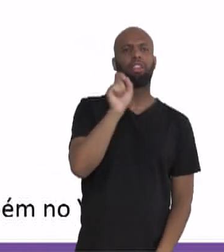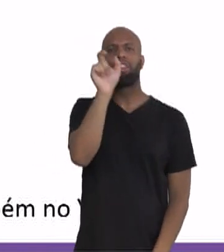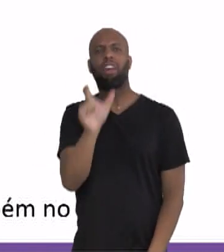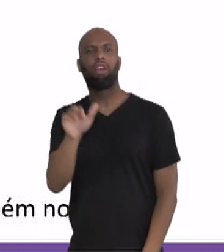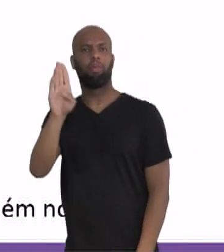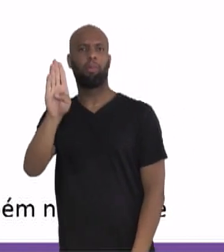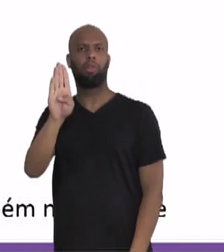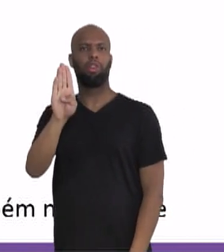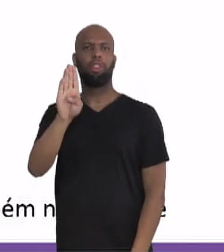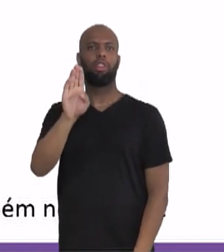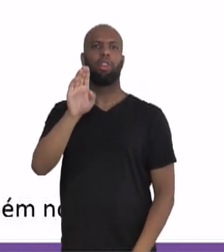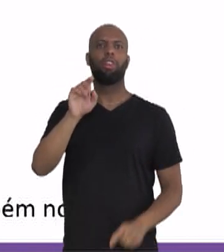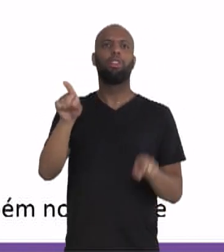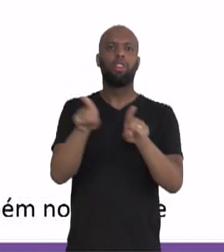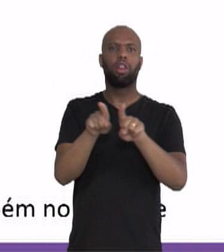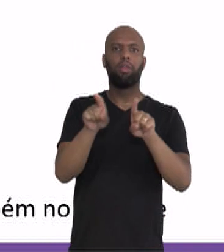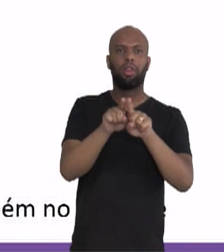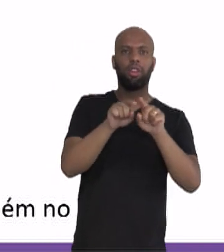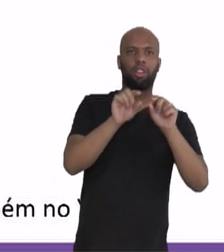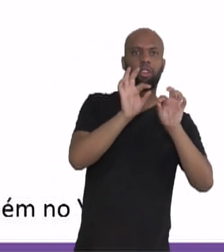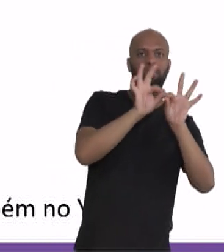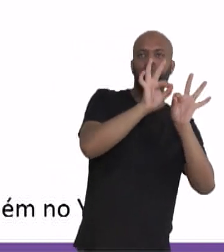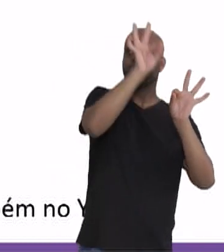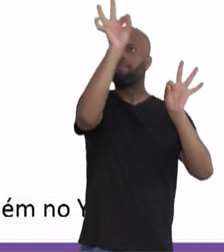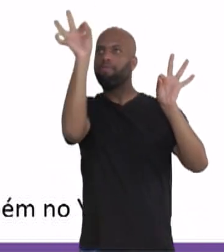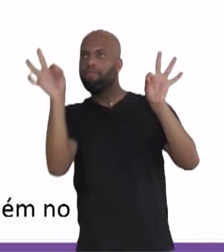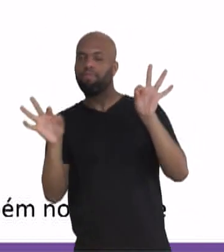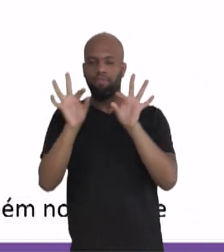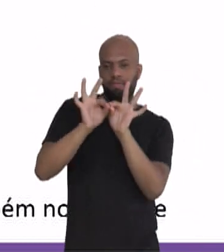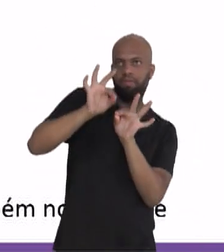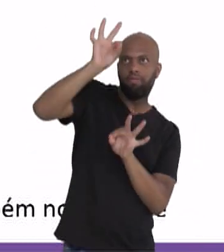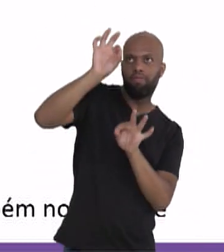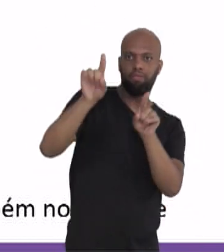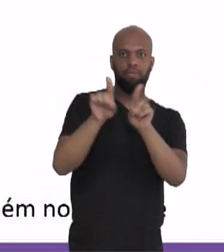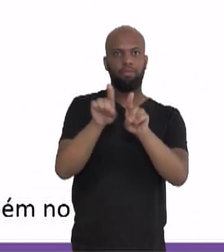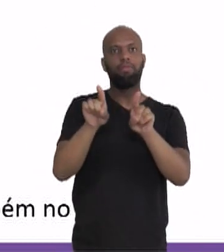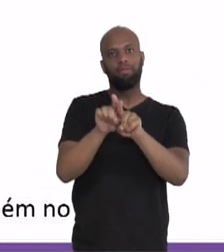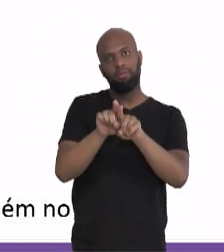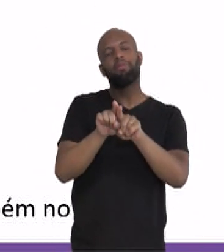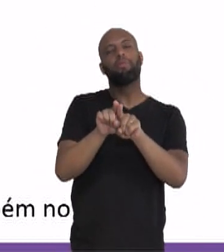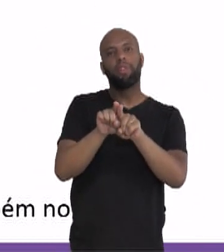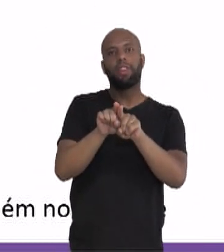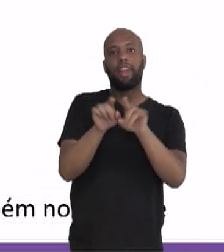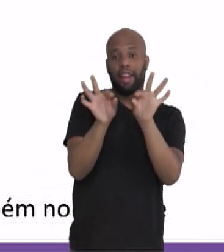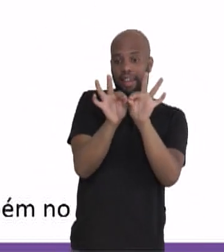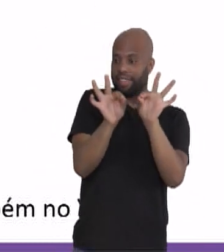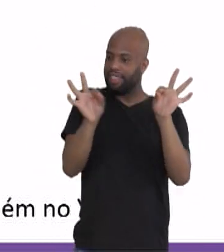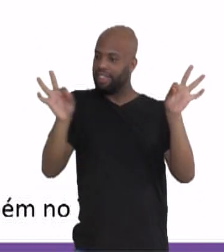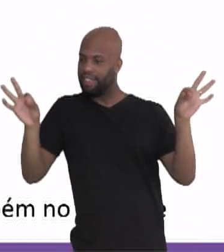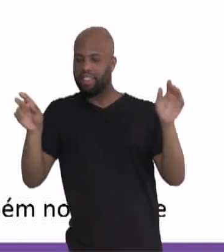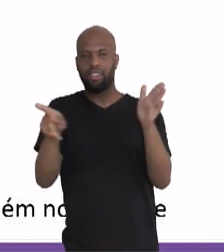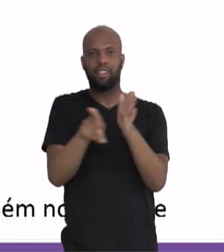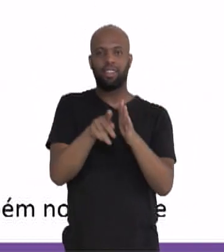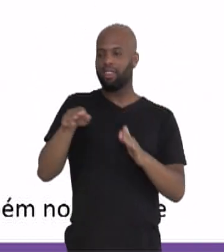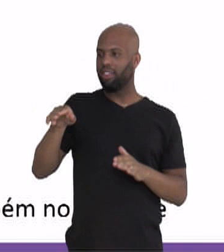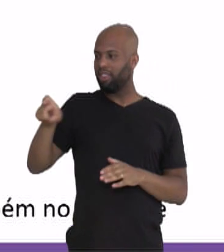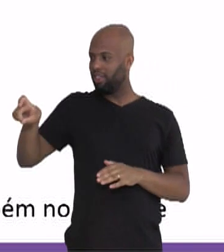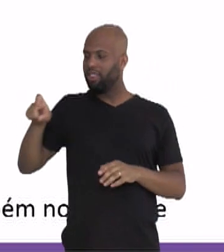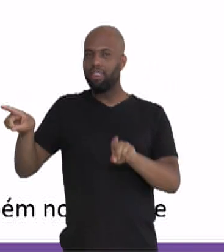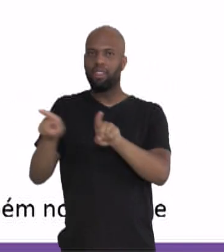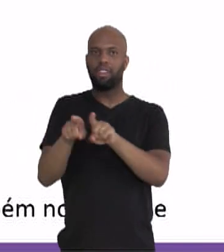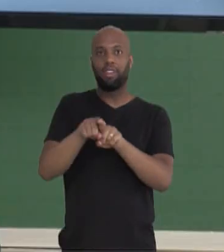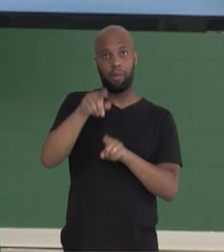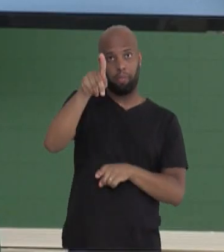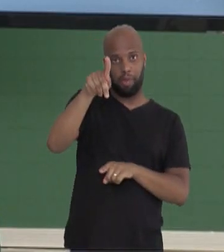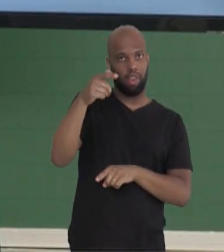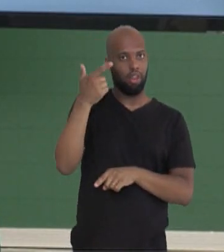B, né? A amplitude, a distância que ele segue do ponto do eixo do X, o período, e